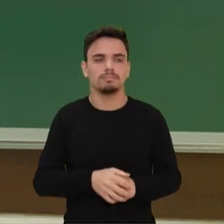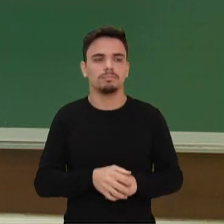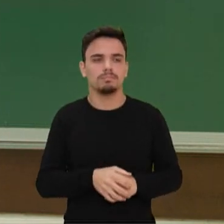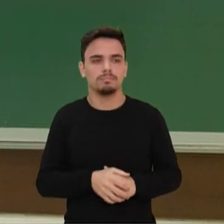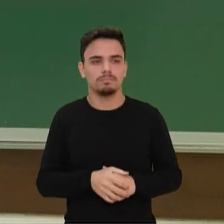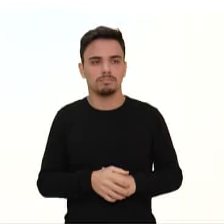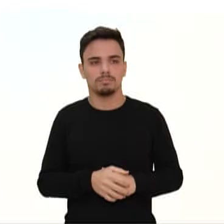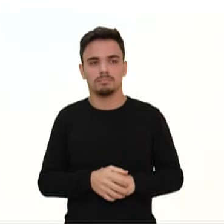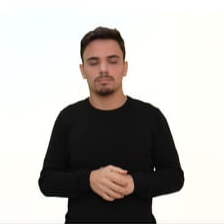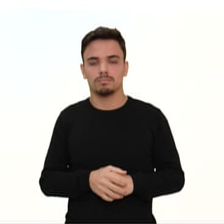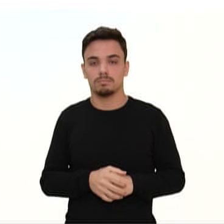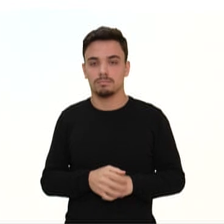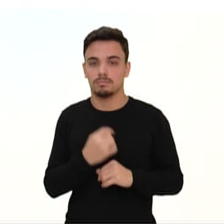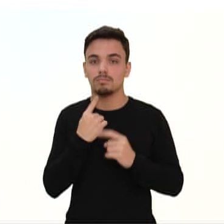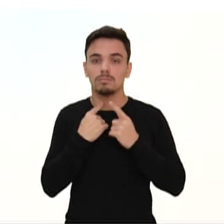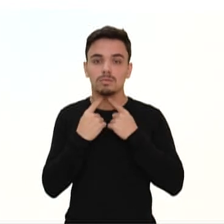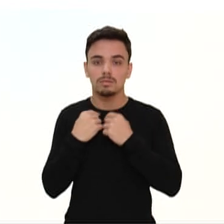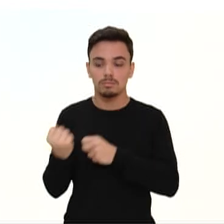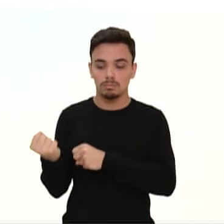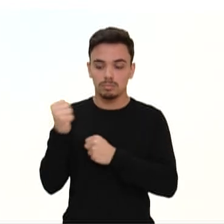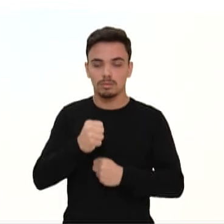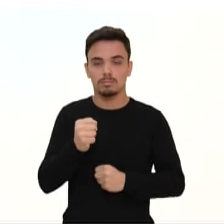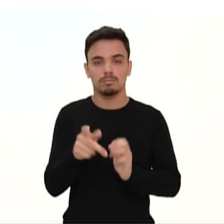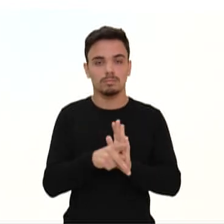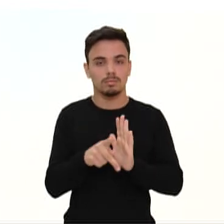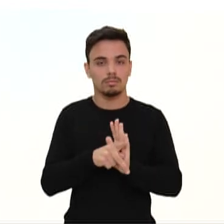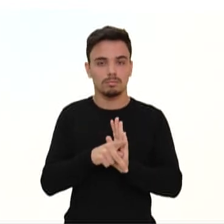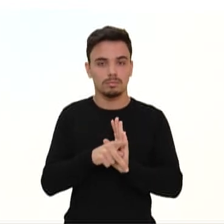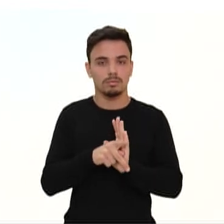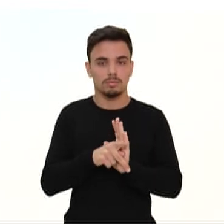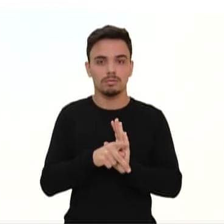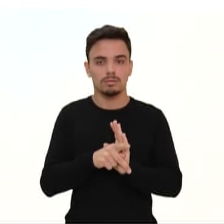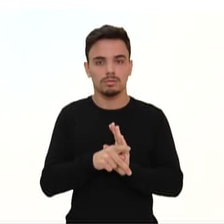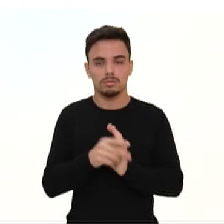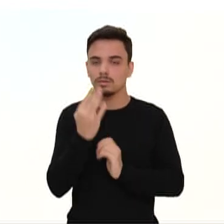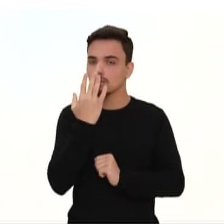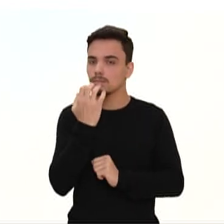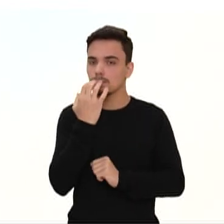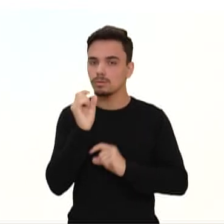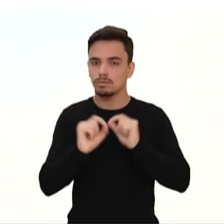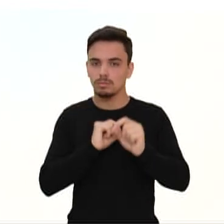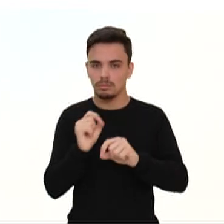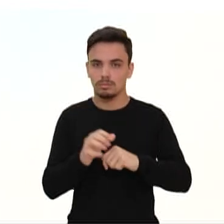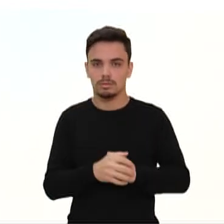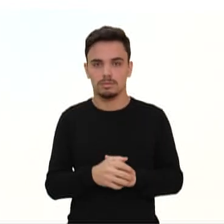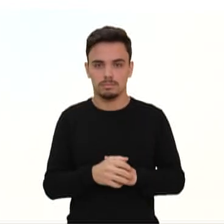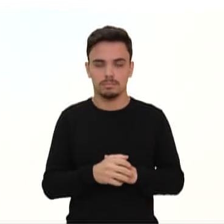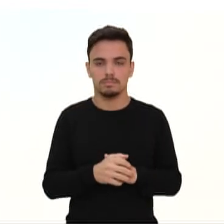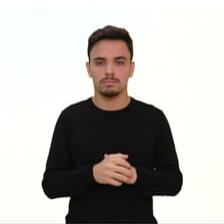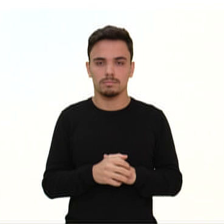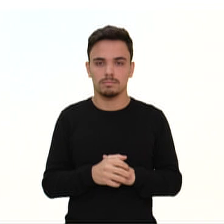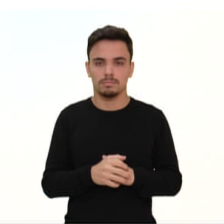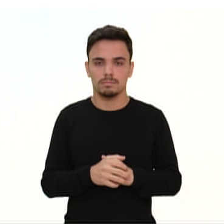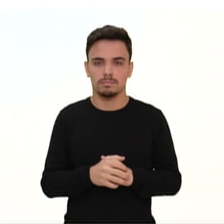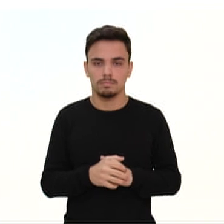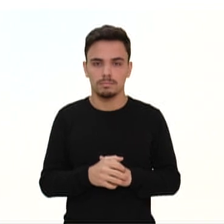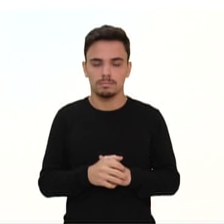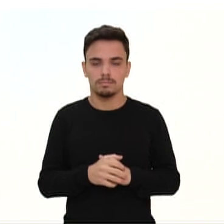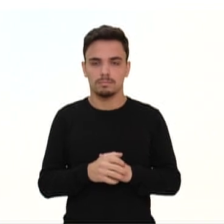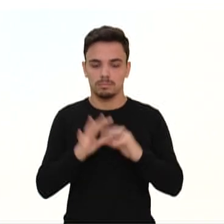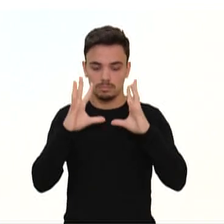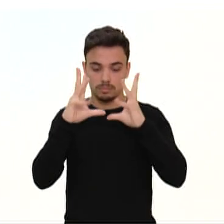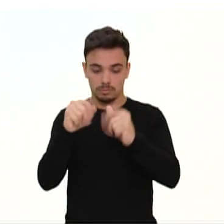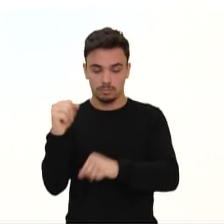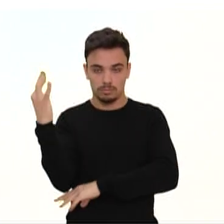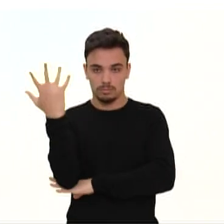de poder, para Nietzsche, está dividida em forças singulares. Então, toda a natureza ela é um conjunto de